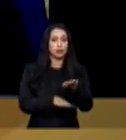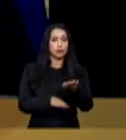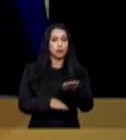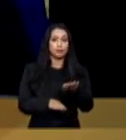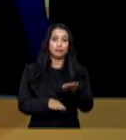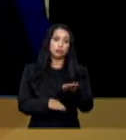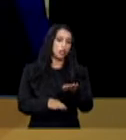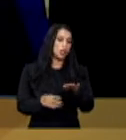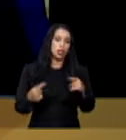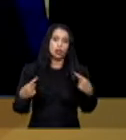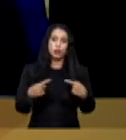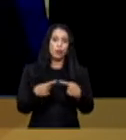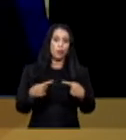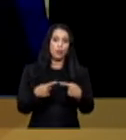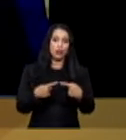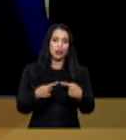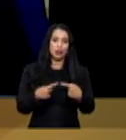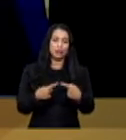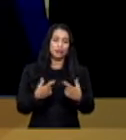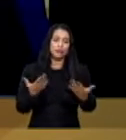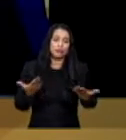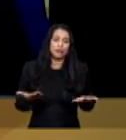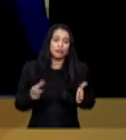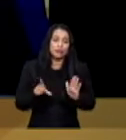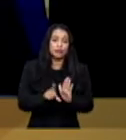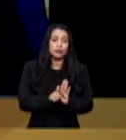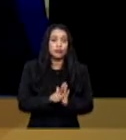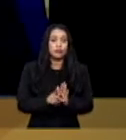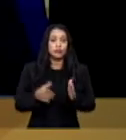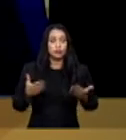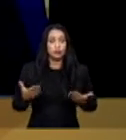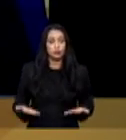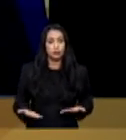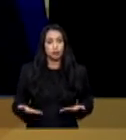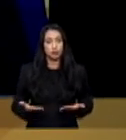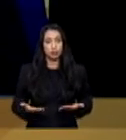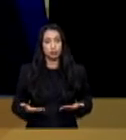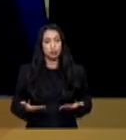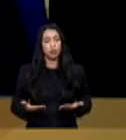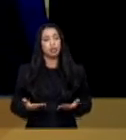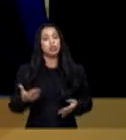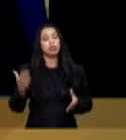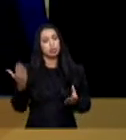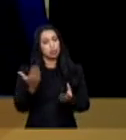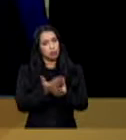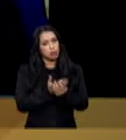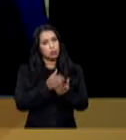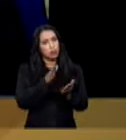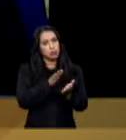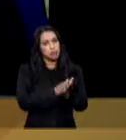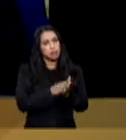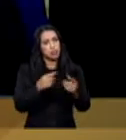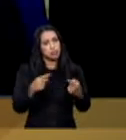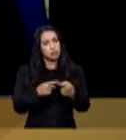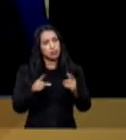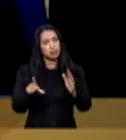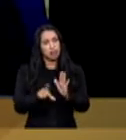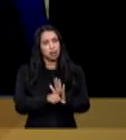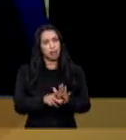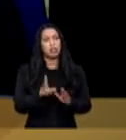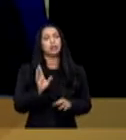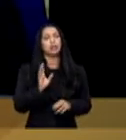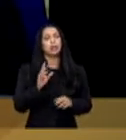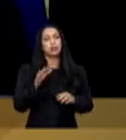inconstitucional. A chamada dimensão material ou substancial do devido processo legal, sempre lembrada nos votos dos